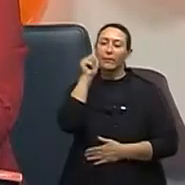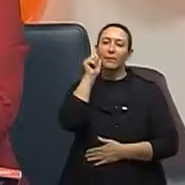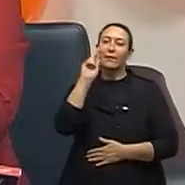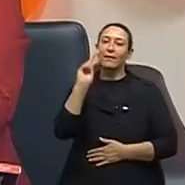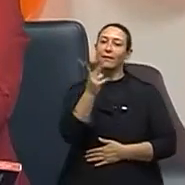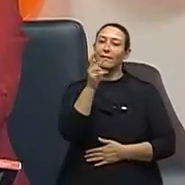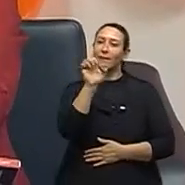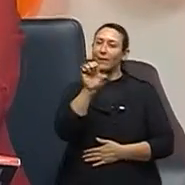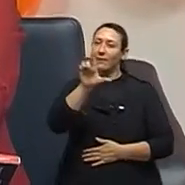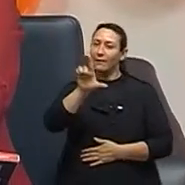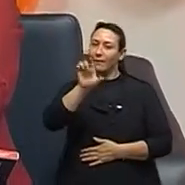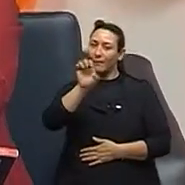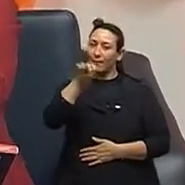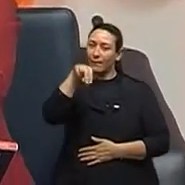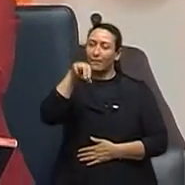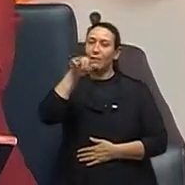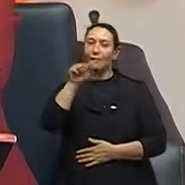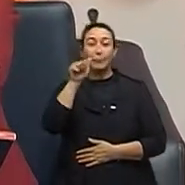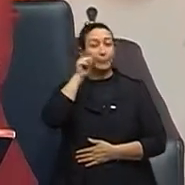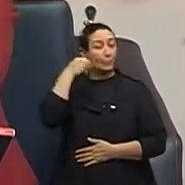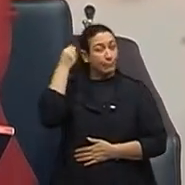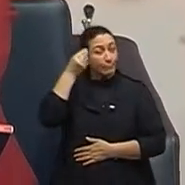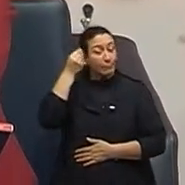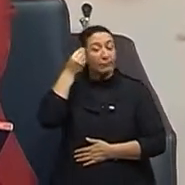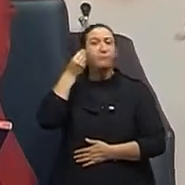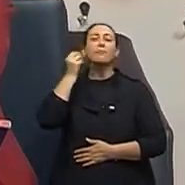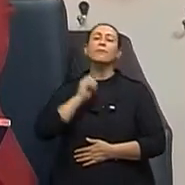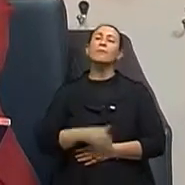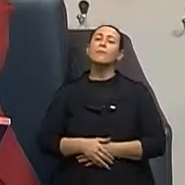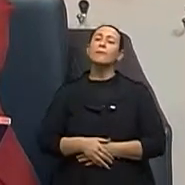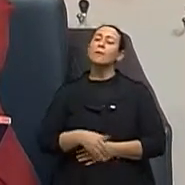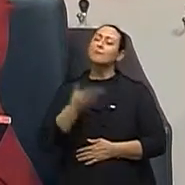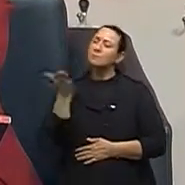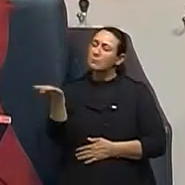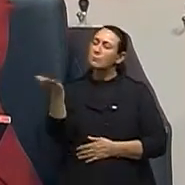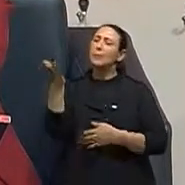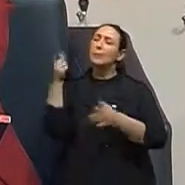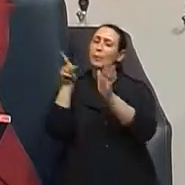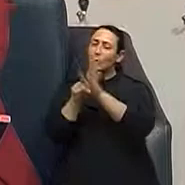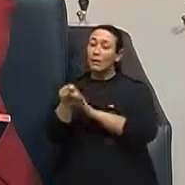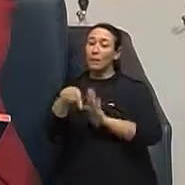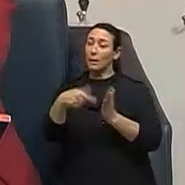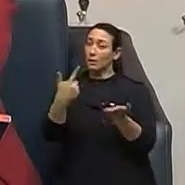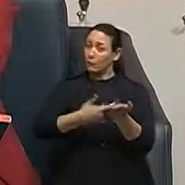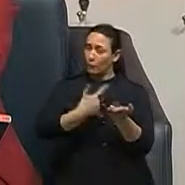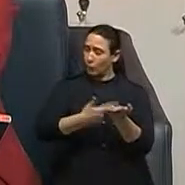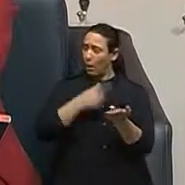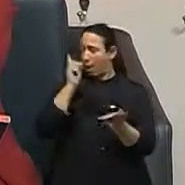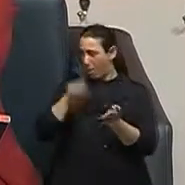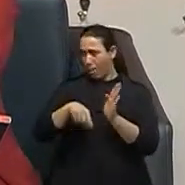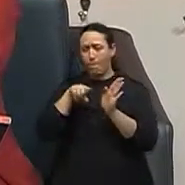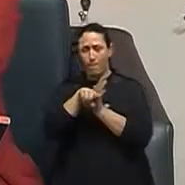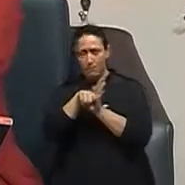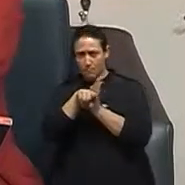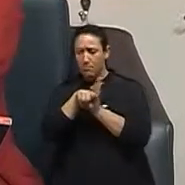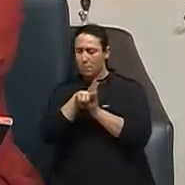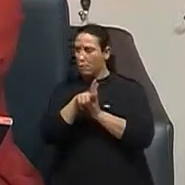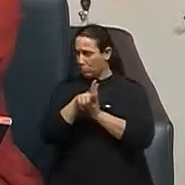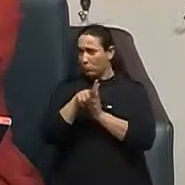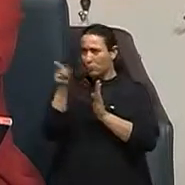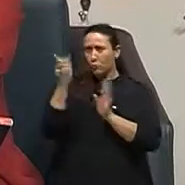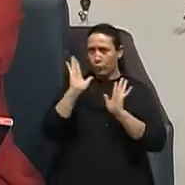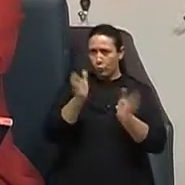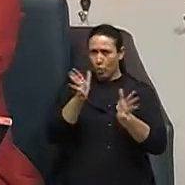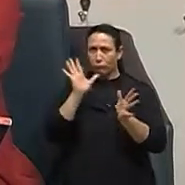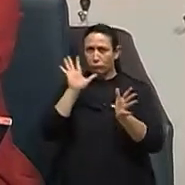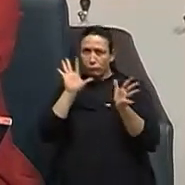Helena Dra Helena a gente tá vendo que o livro veio de uma pesquisa né ela foi relacionada diretamente com o